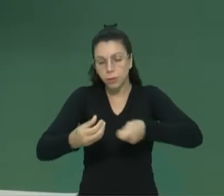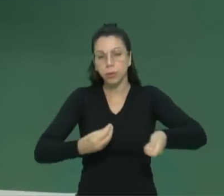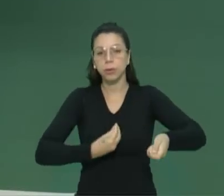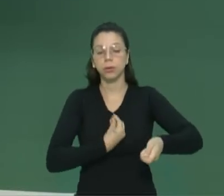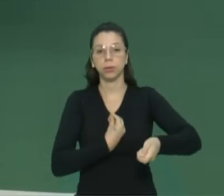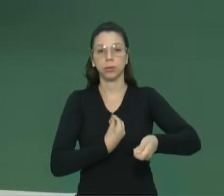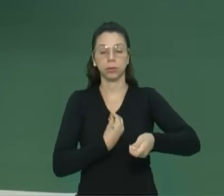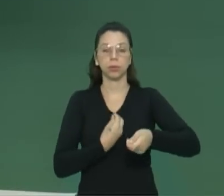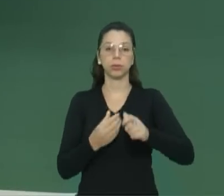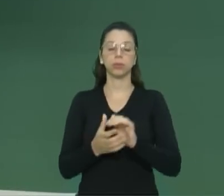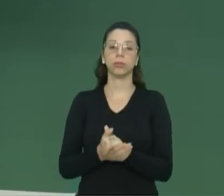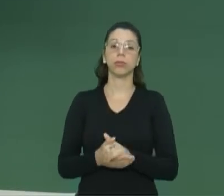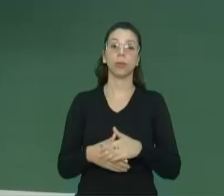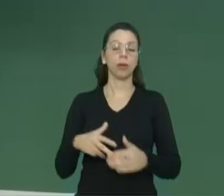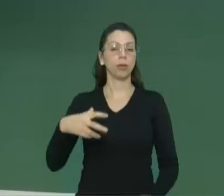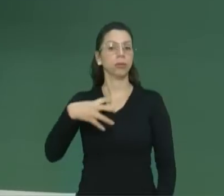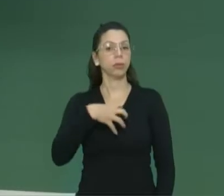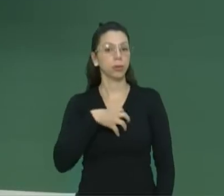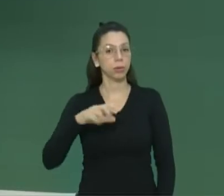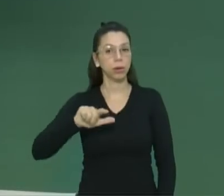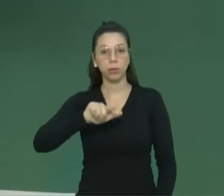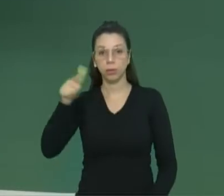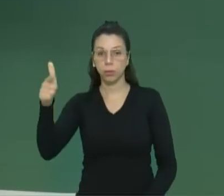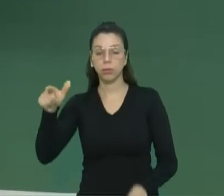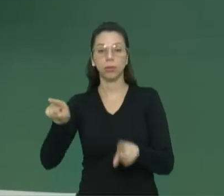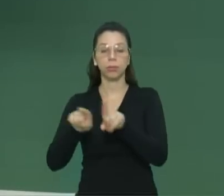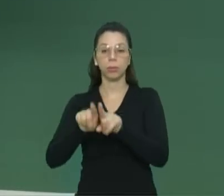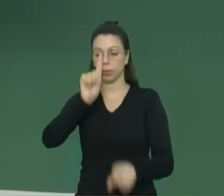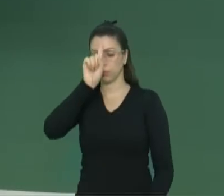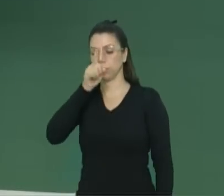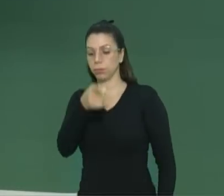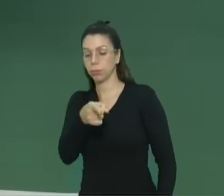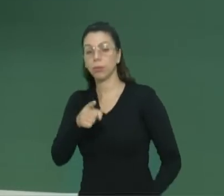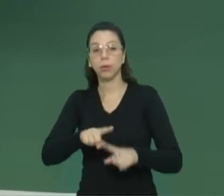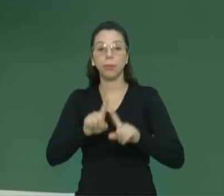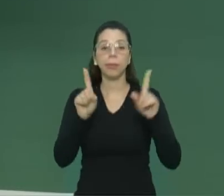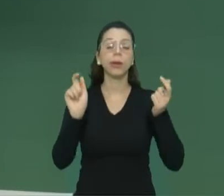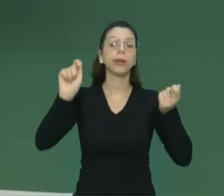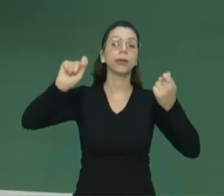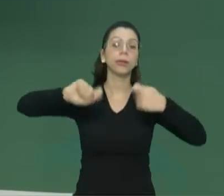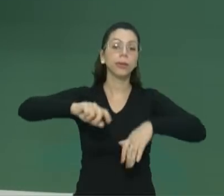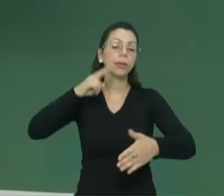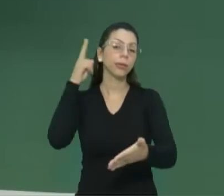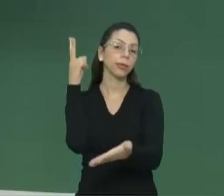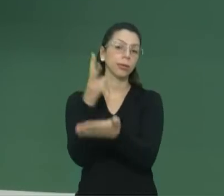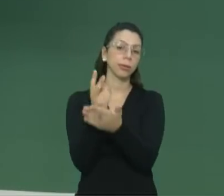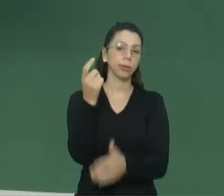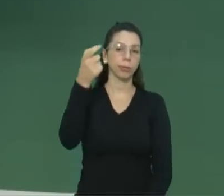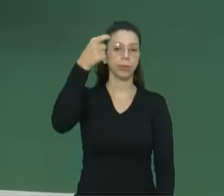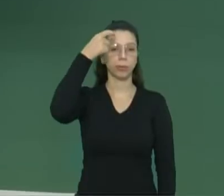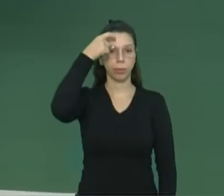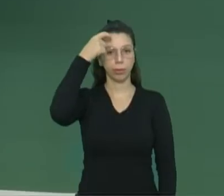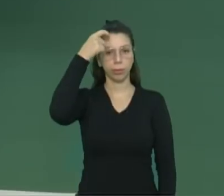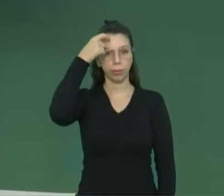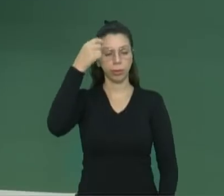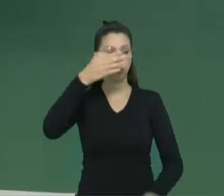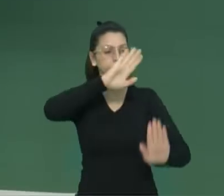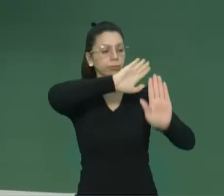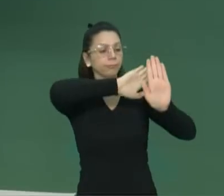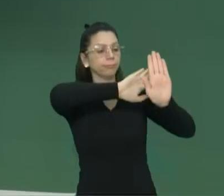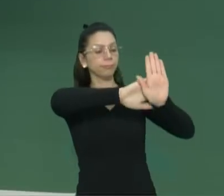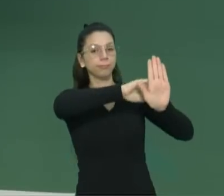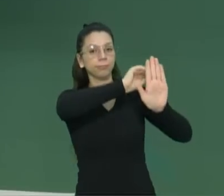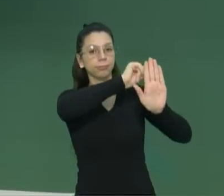E existem outras tantas formas de totalitarismo por aí, mas sempre existe uma noção, uma ideologia de fundo